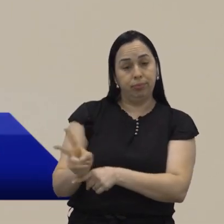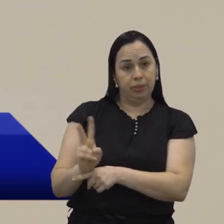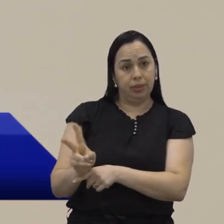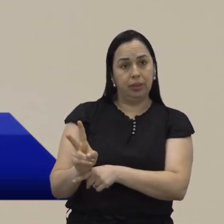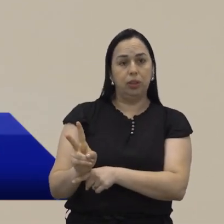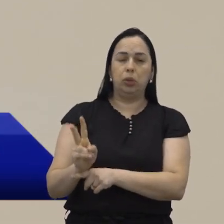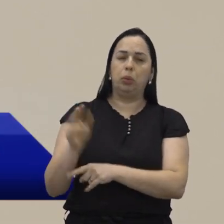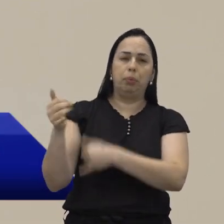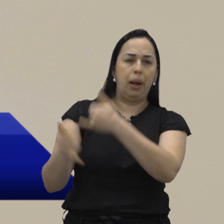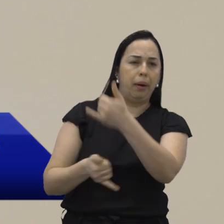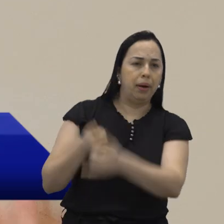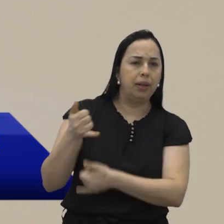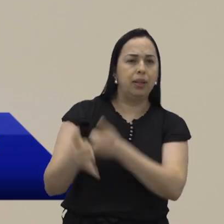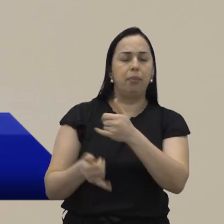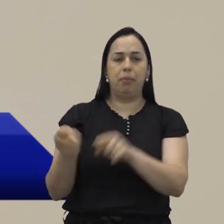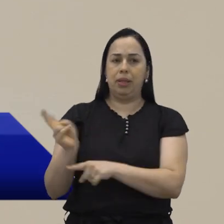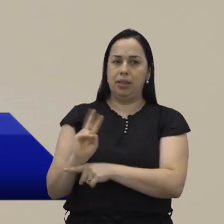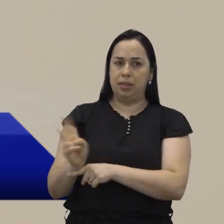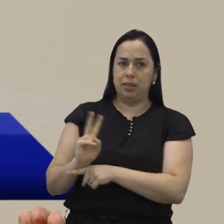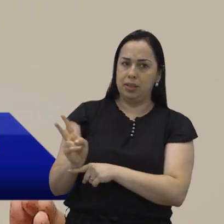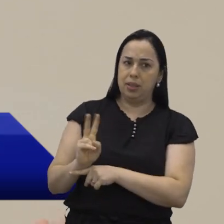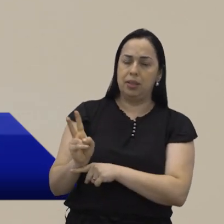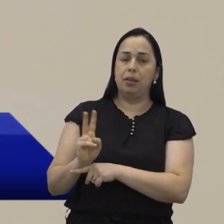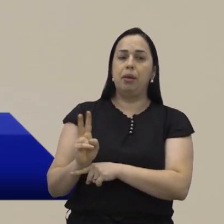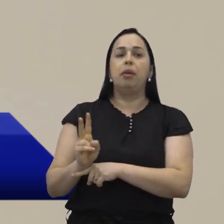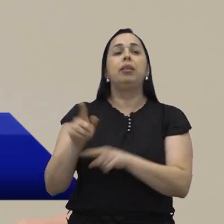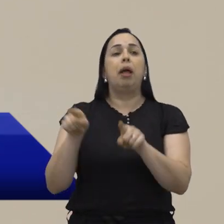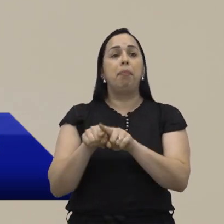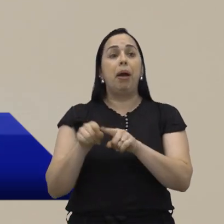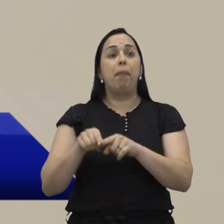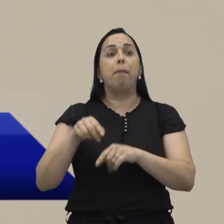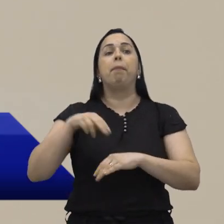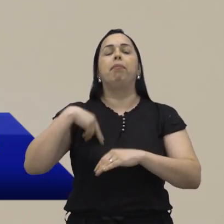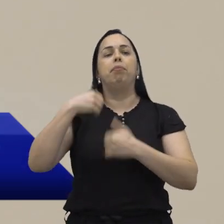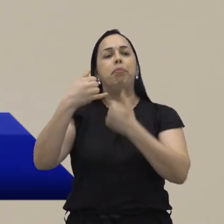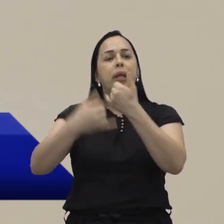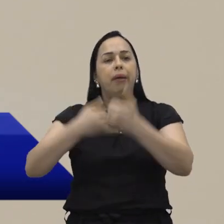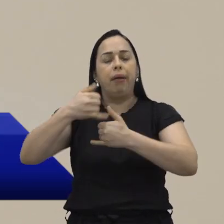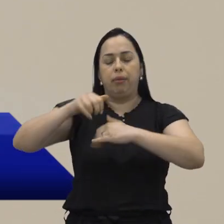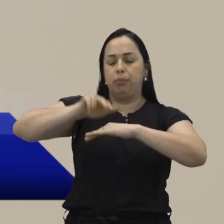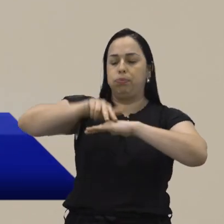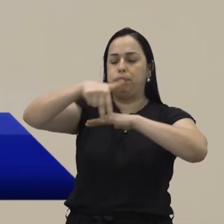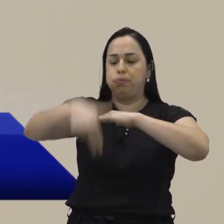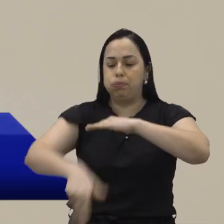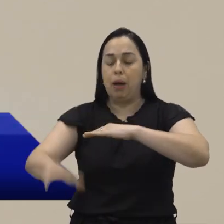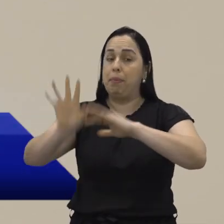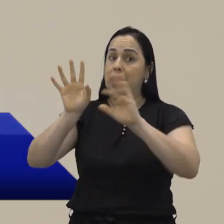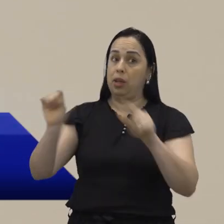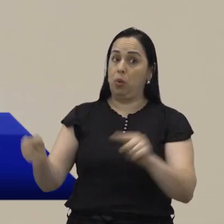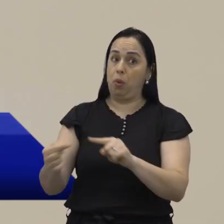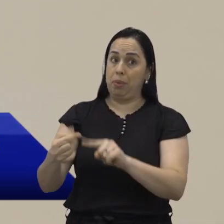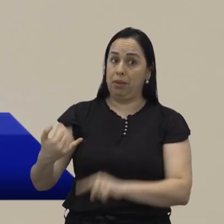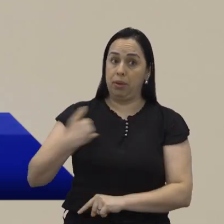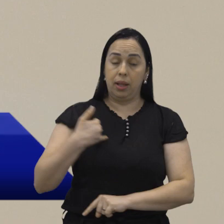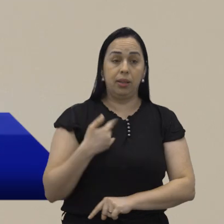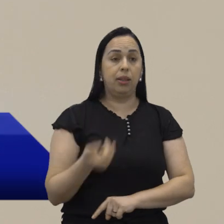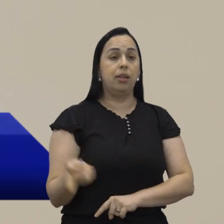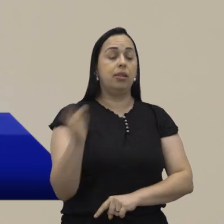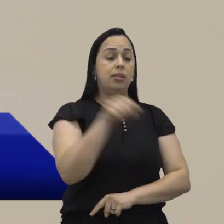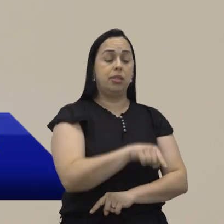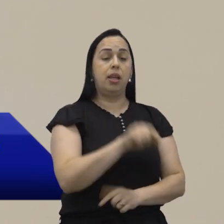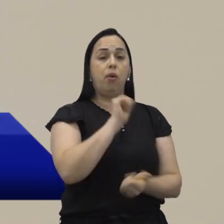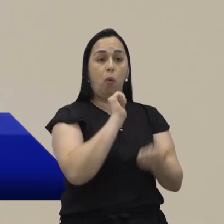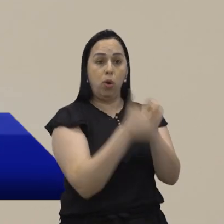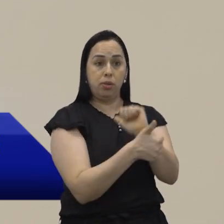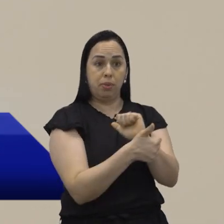supervisionados pelos pais. Nos parquinhos, eles precisam de supervisão, brinquedos adequados para a idade. E quando eles vão praticar algum tipo